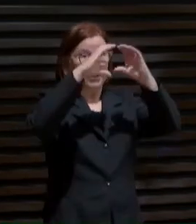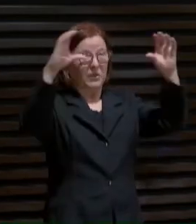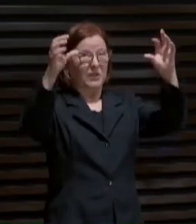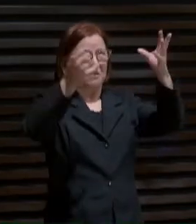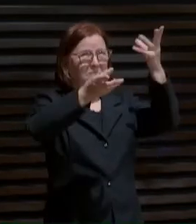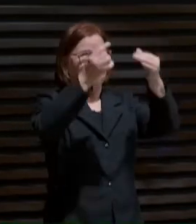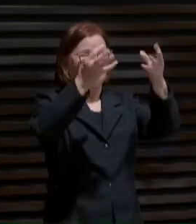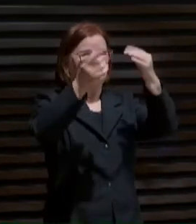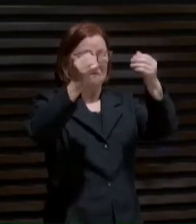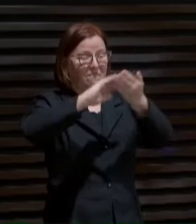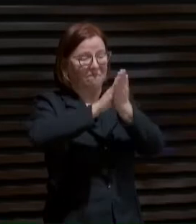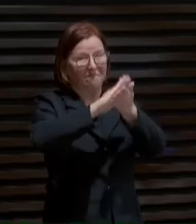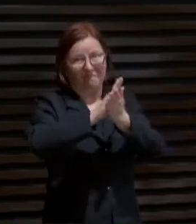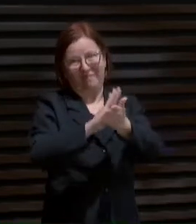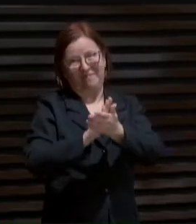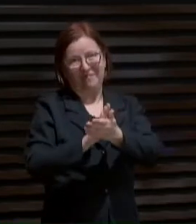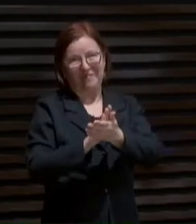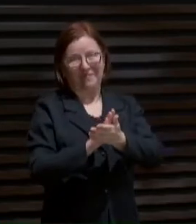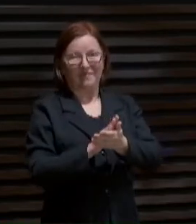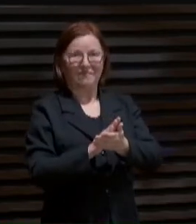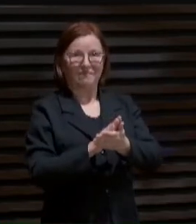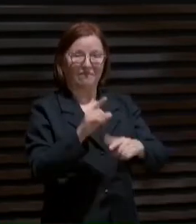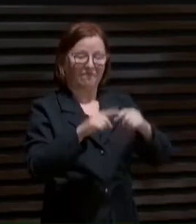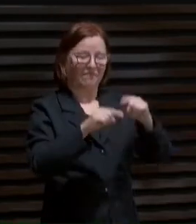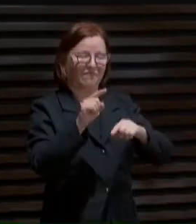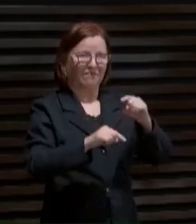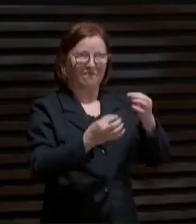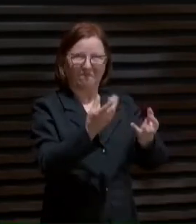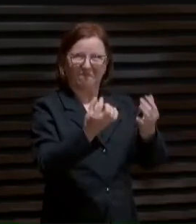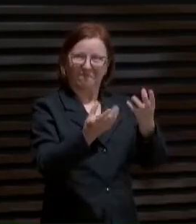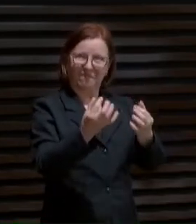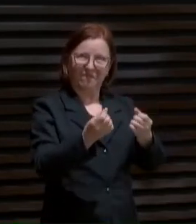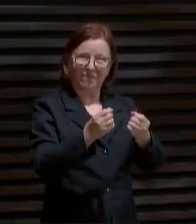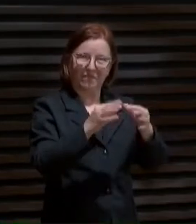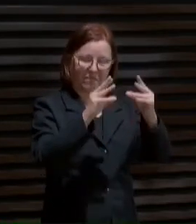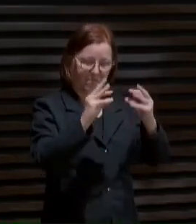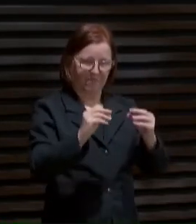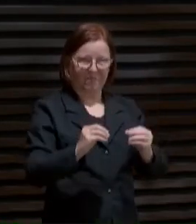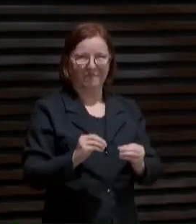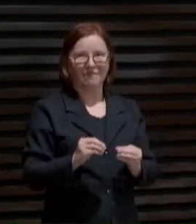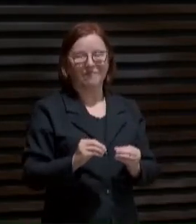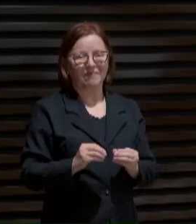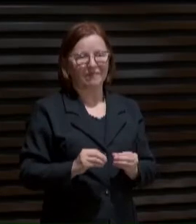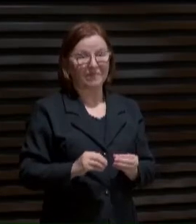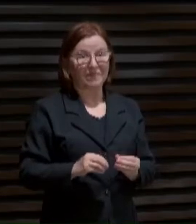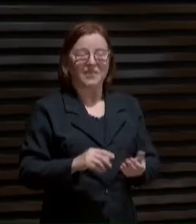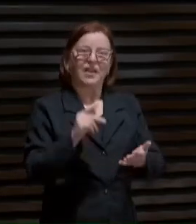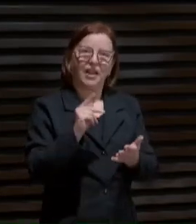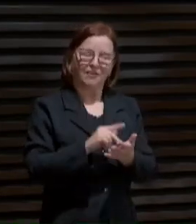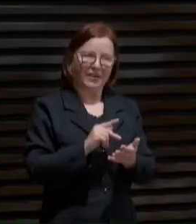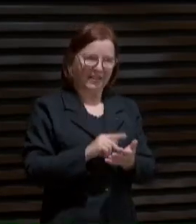serão desfeitos e os elementos abrasados se derreterão e na verdade